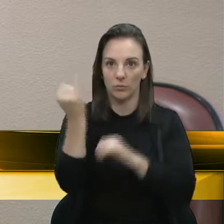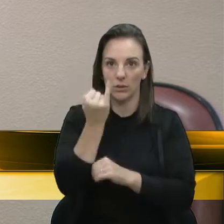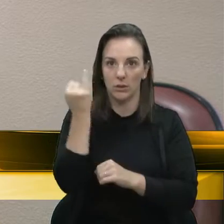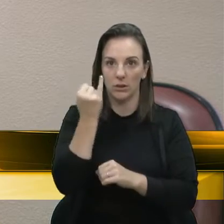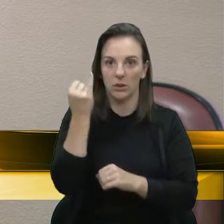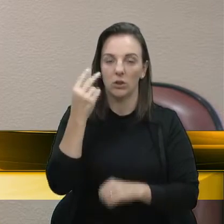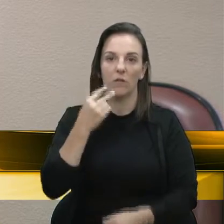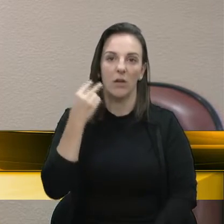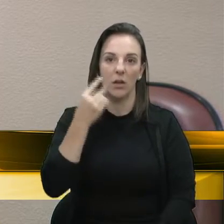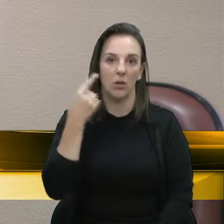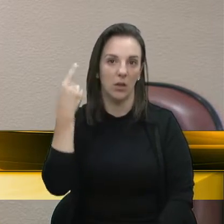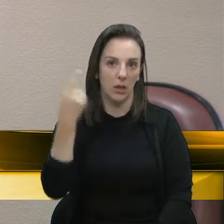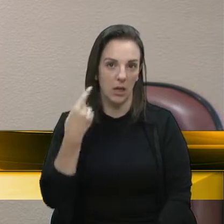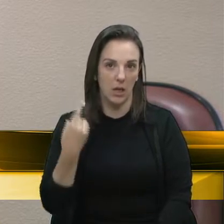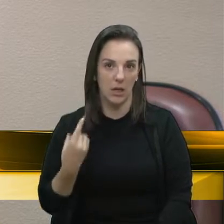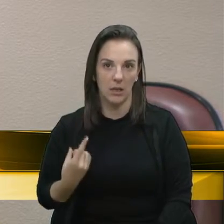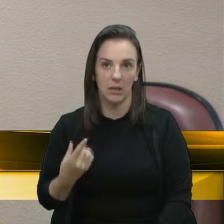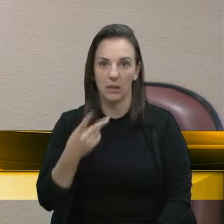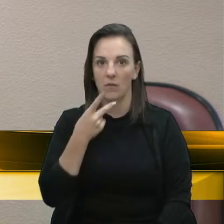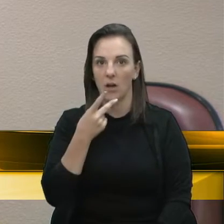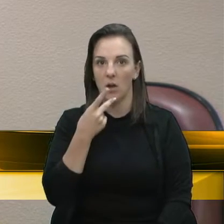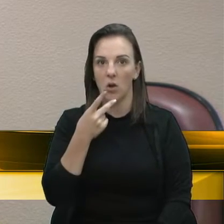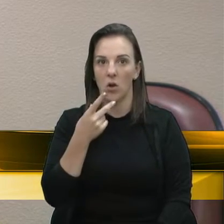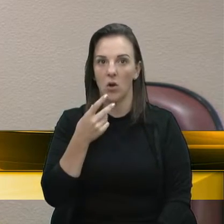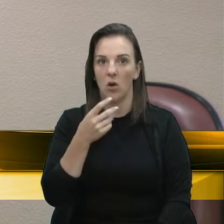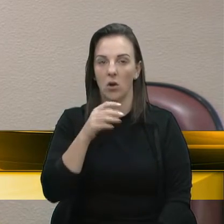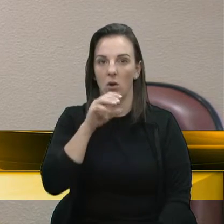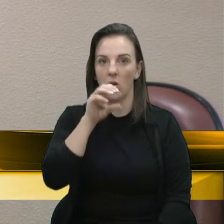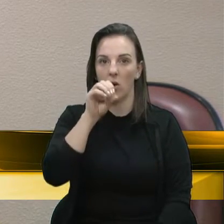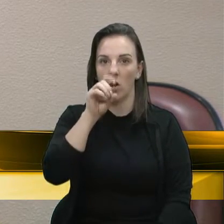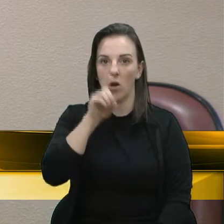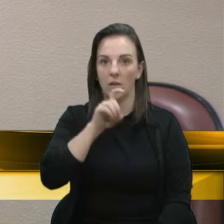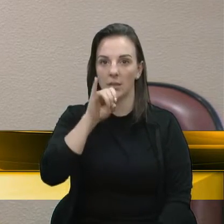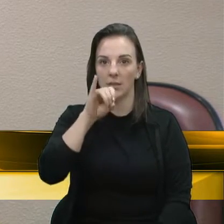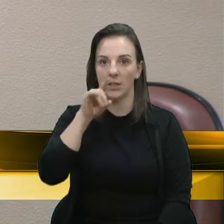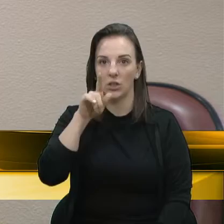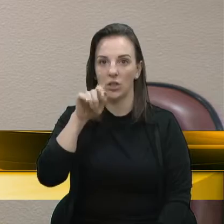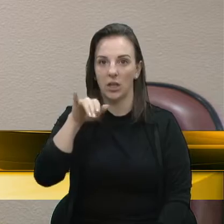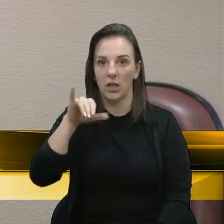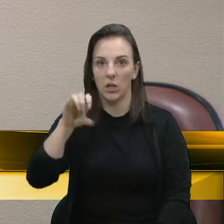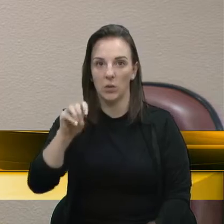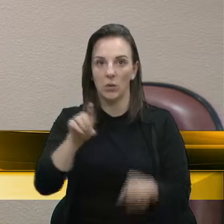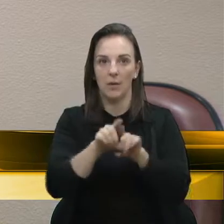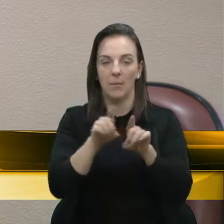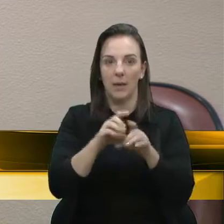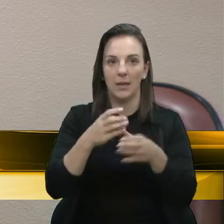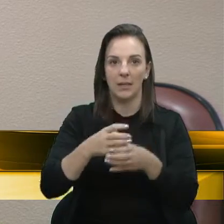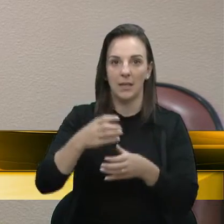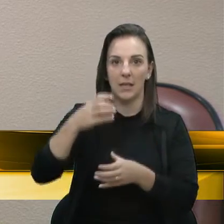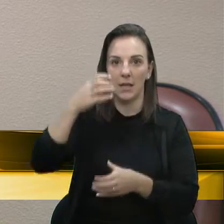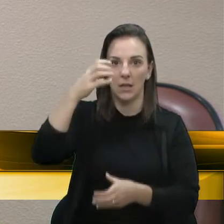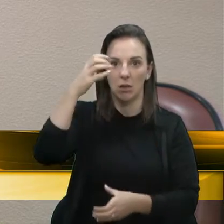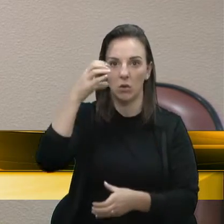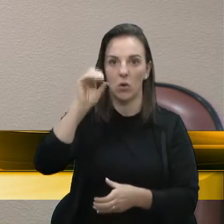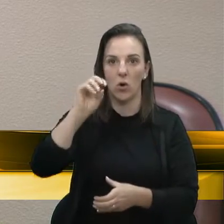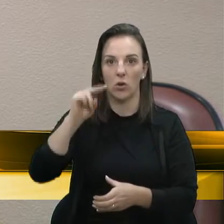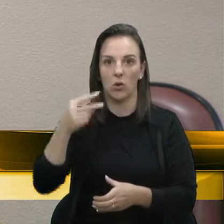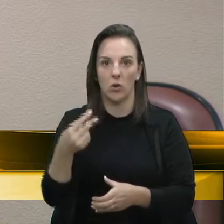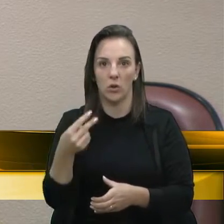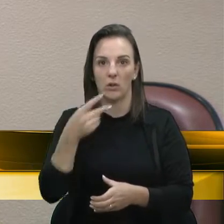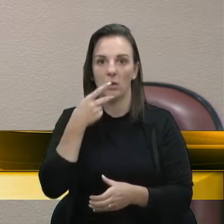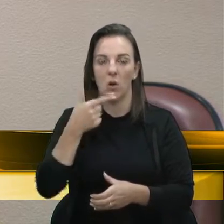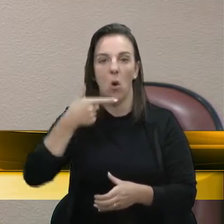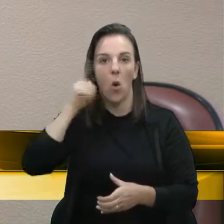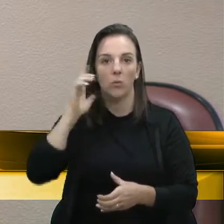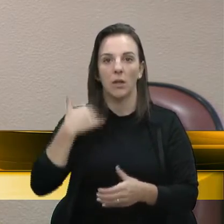a questão do oxigênio, dos cilindros de O2. E, vereadora, eu quero lhe dizer que ontem eu conversei com a nossa secretária de saúde, a quem